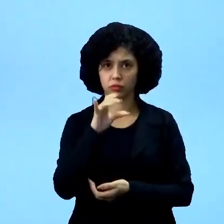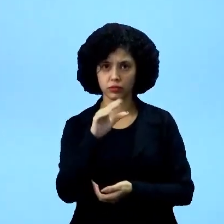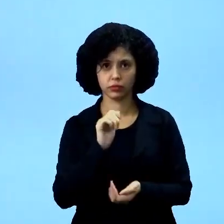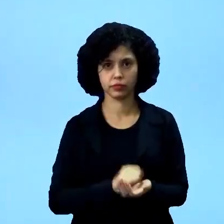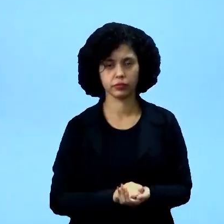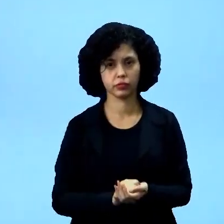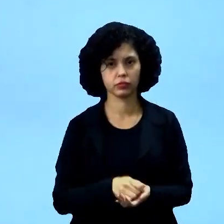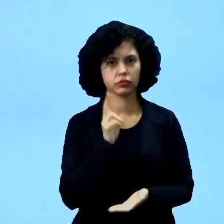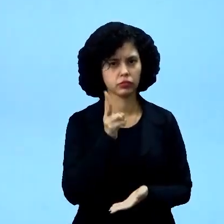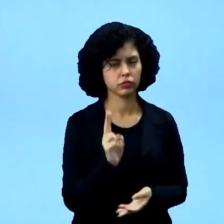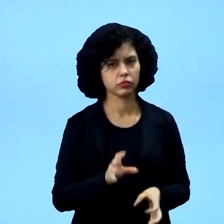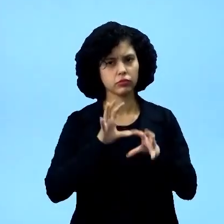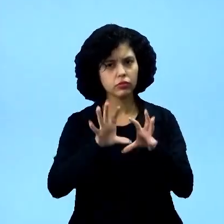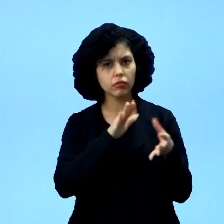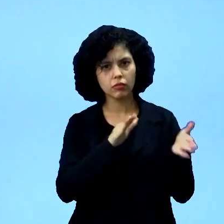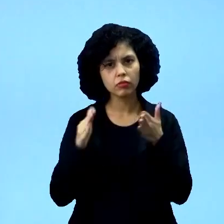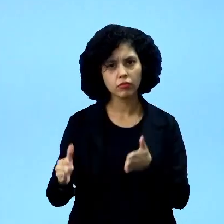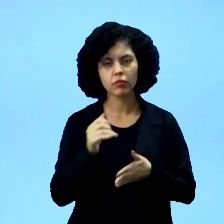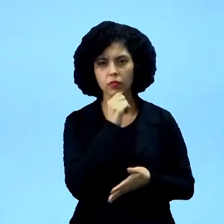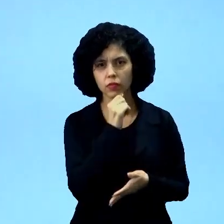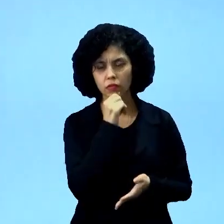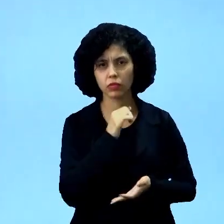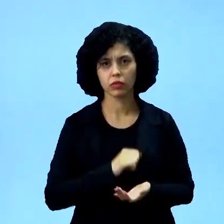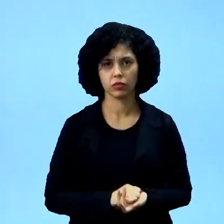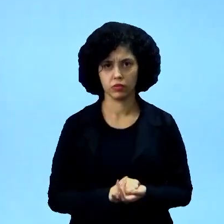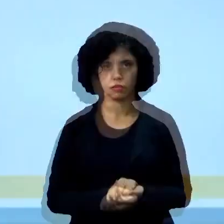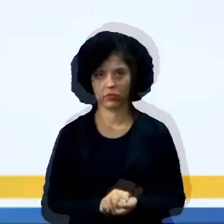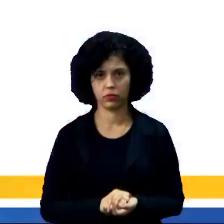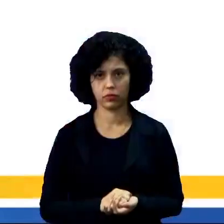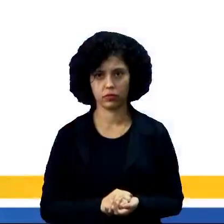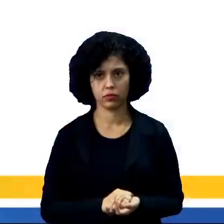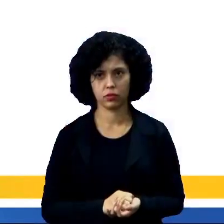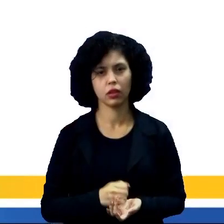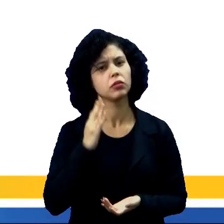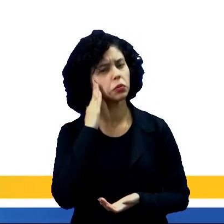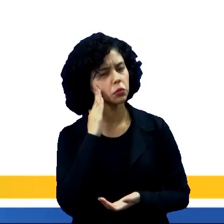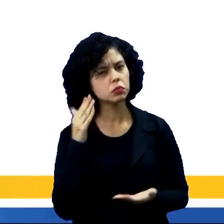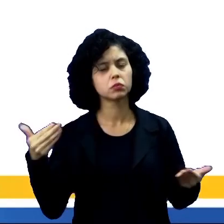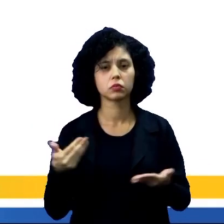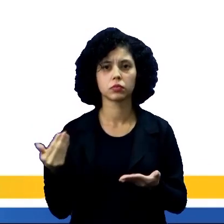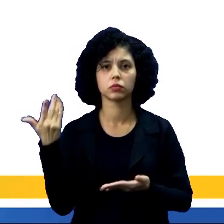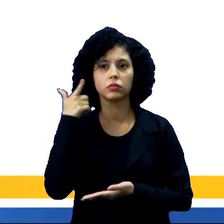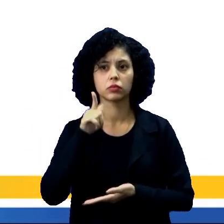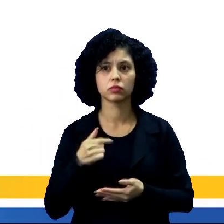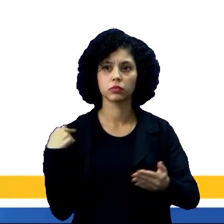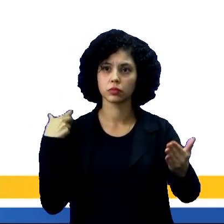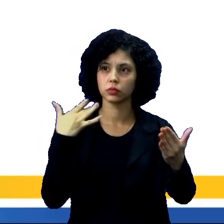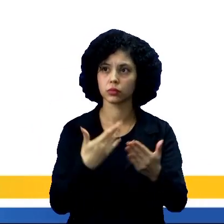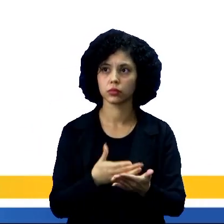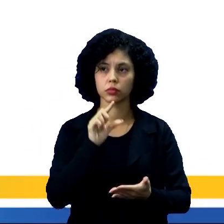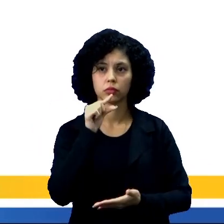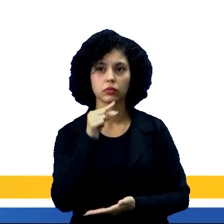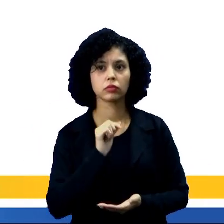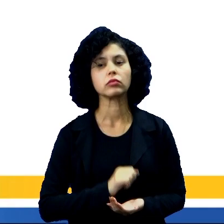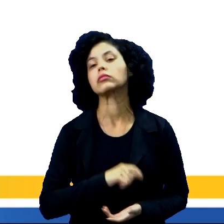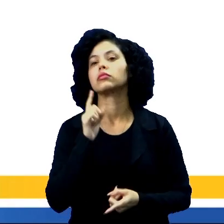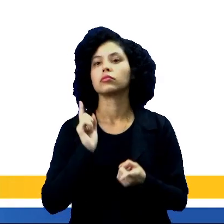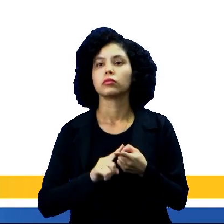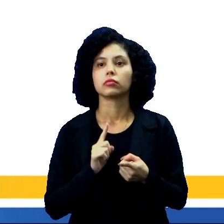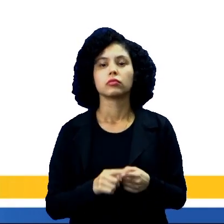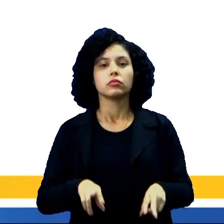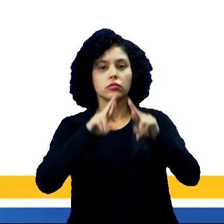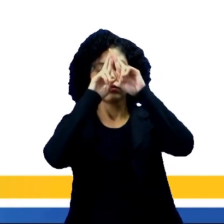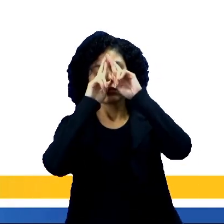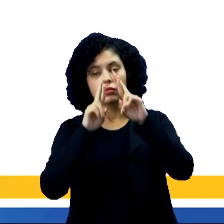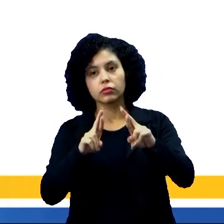Mas, mesmo assim, a gente consegue ver essa parte mais contemplativa neles. Beleza? Então, compreendido isso, a gente consegue avançar mais um pouquinho. Por quê?